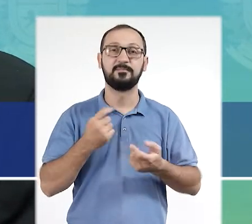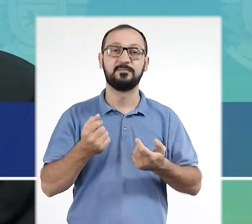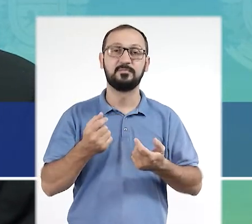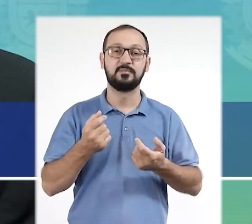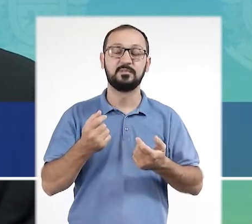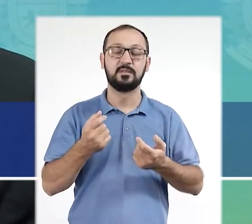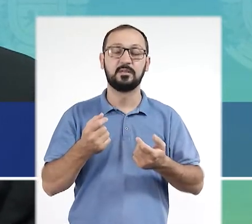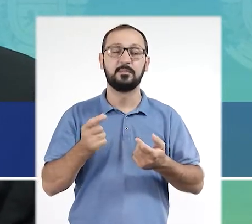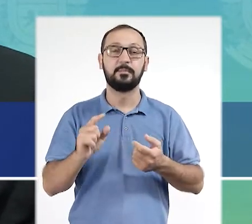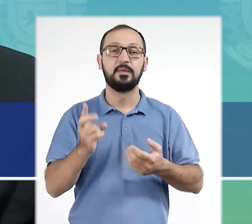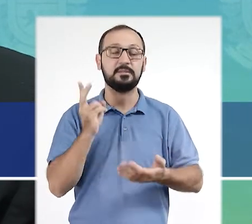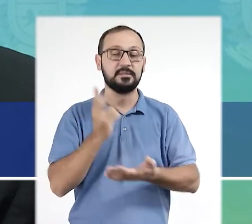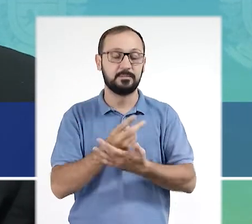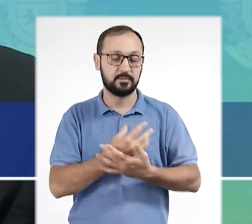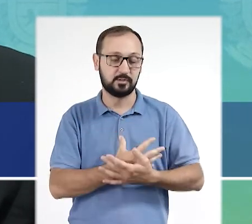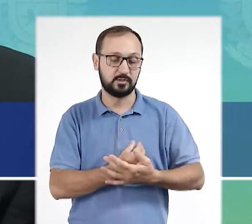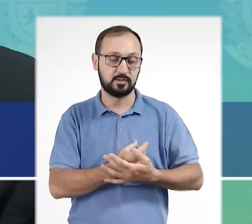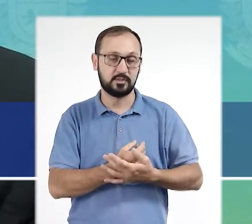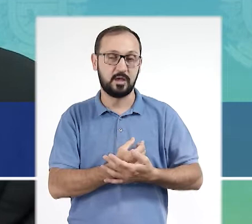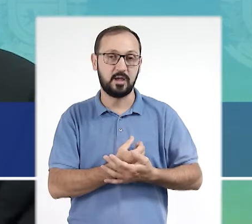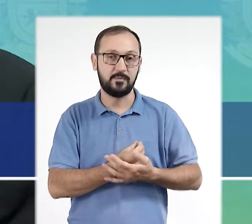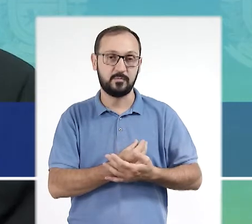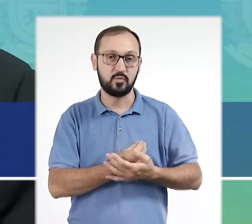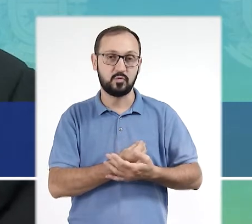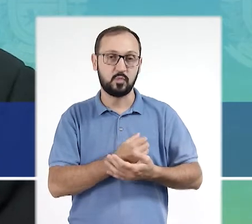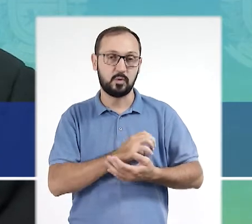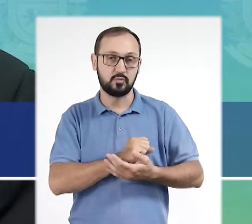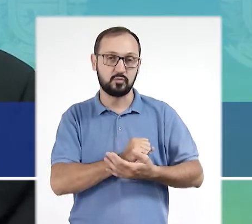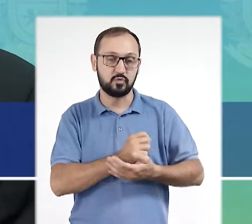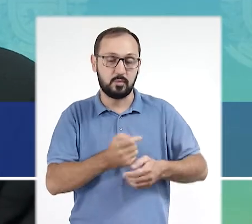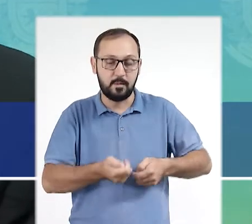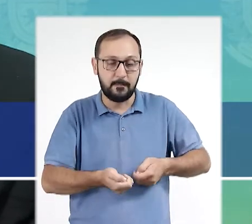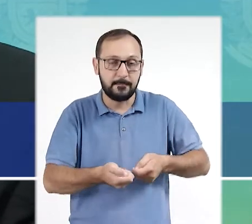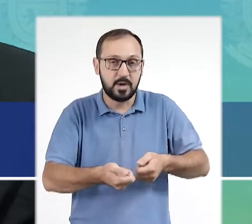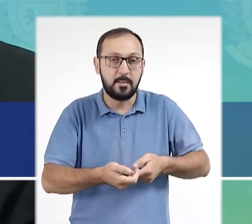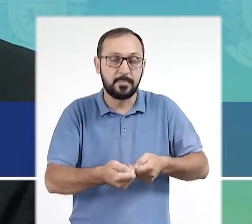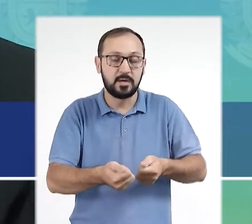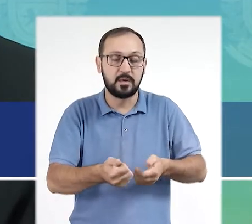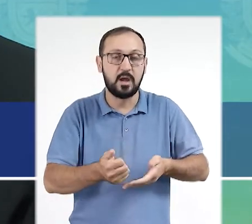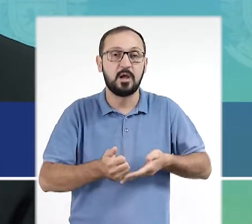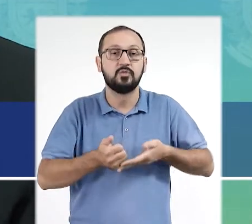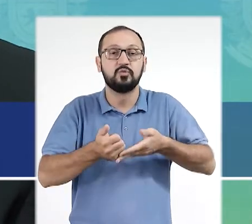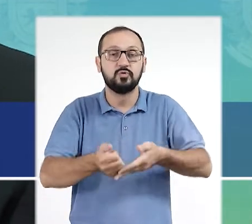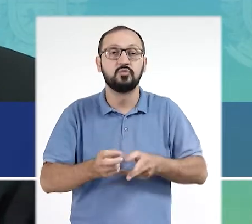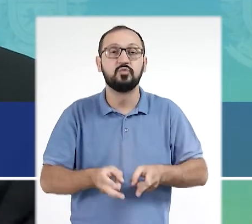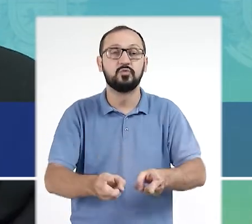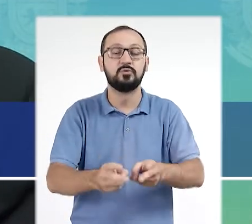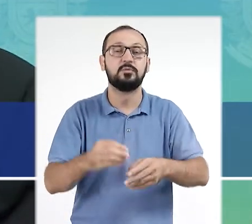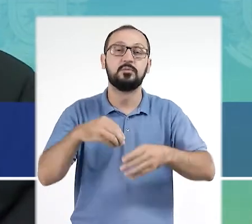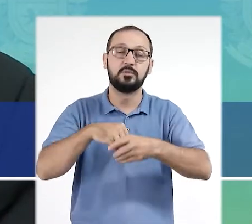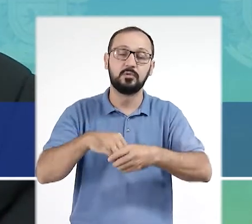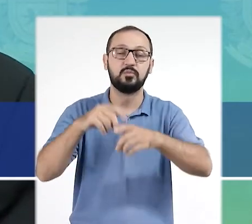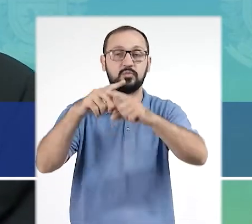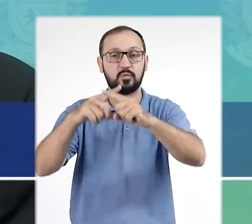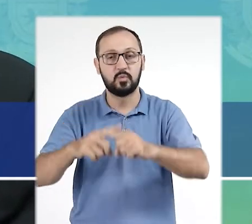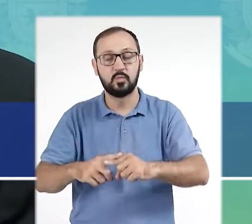assim, a regularidade nessas doações e beneficiando as mães nos